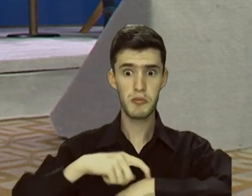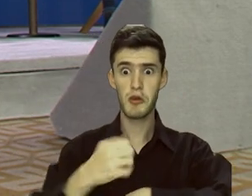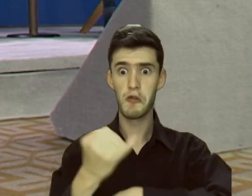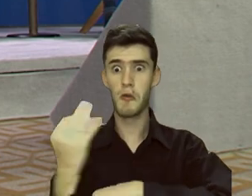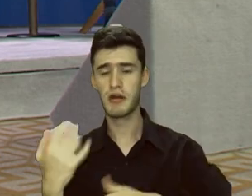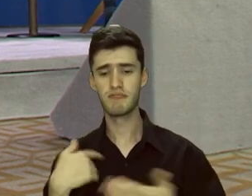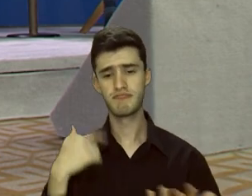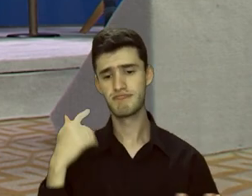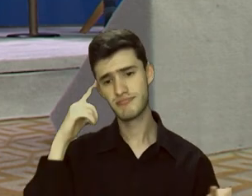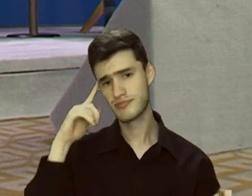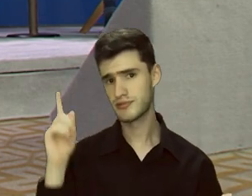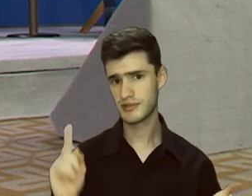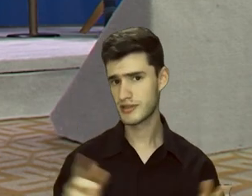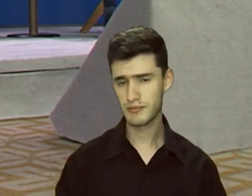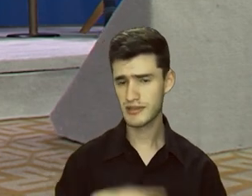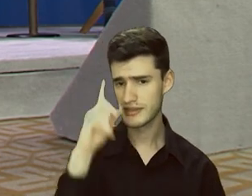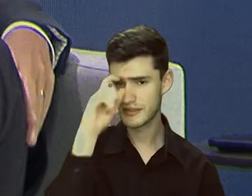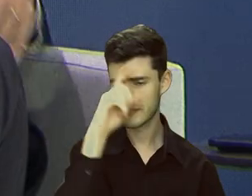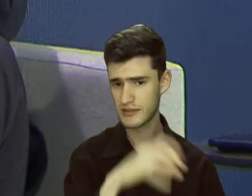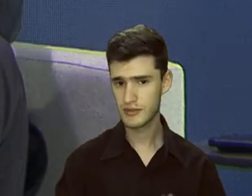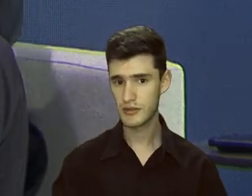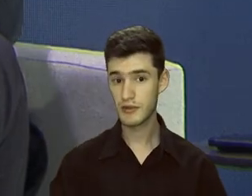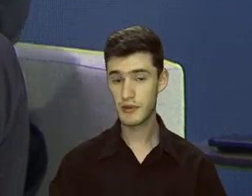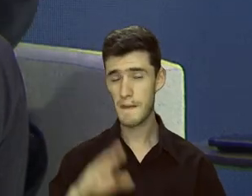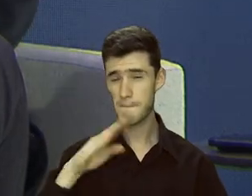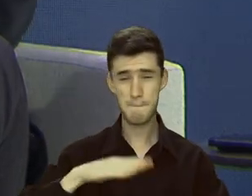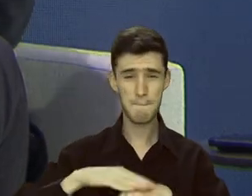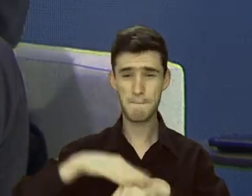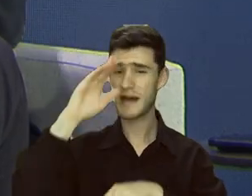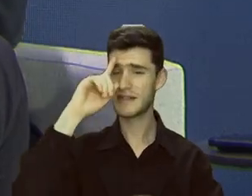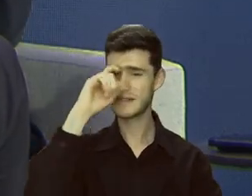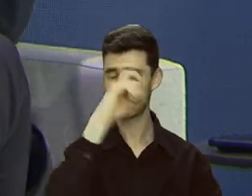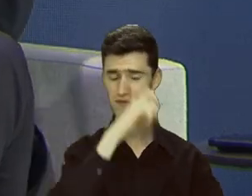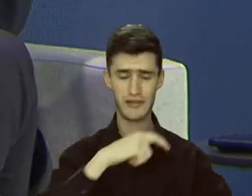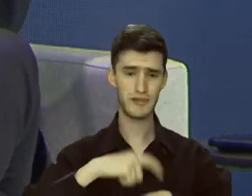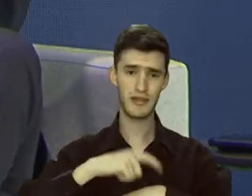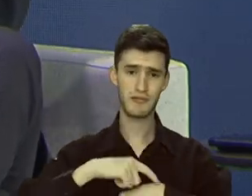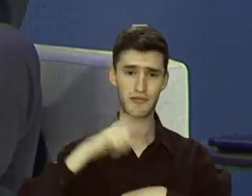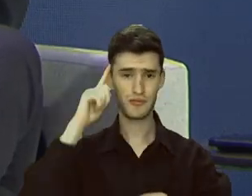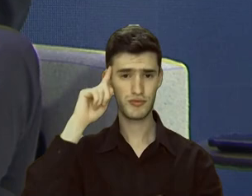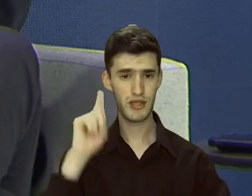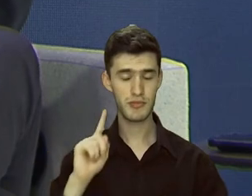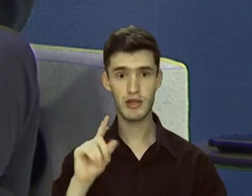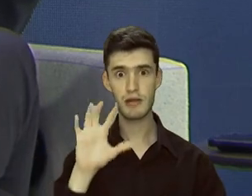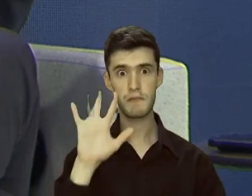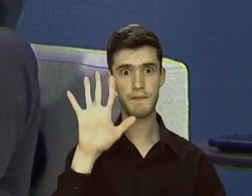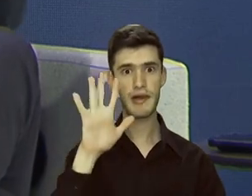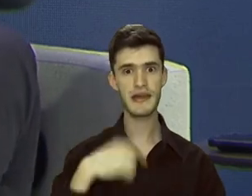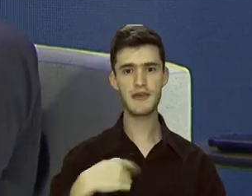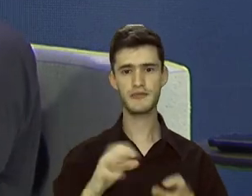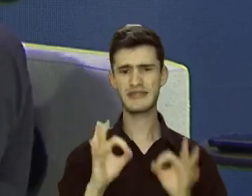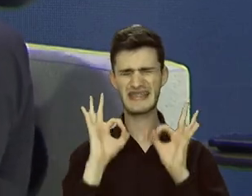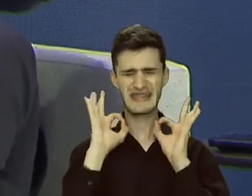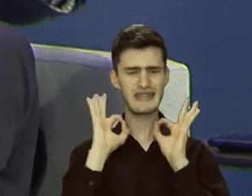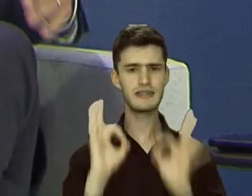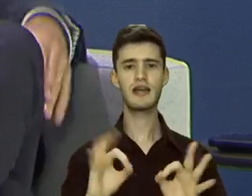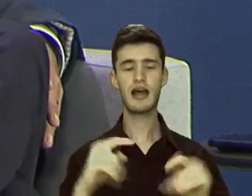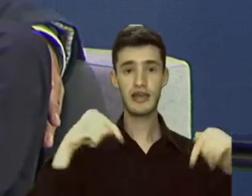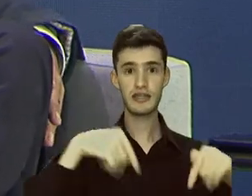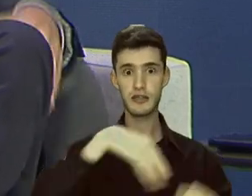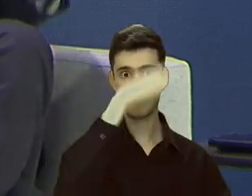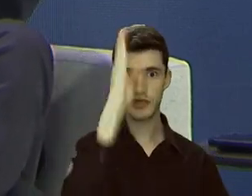falou acho que o mais difícil acertar o time então eu não tenho a menor dúvida de que o Brasil é o grande mercado de carbono deveria ser o